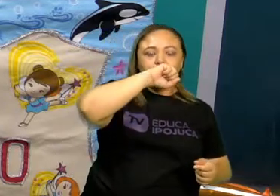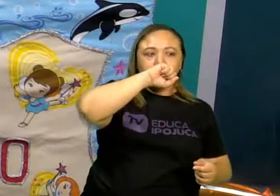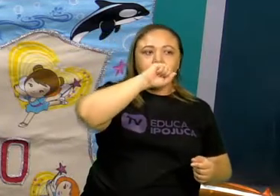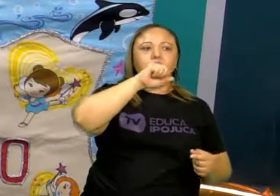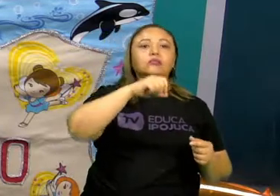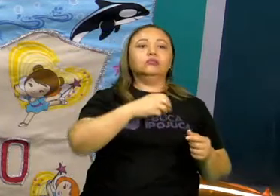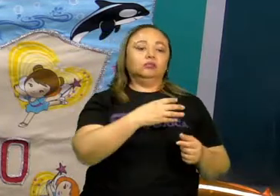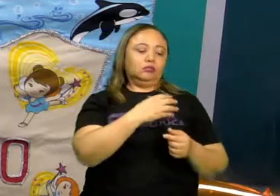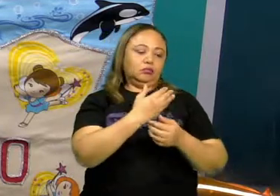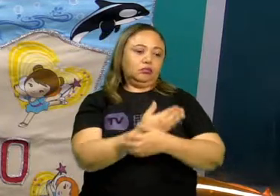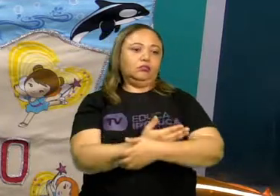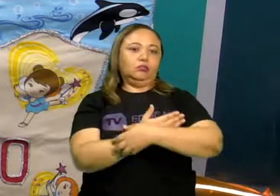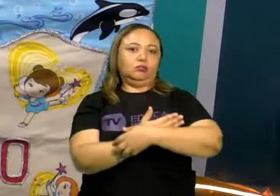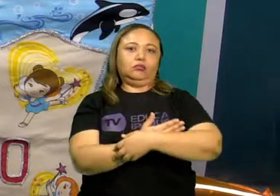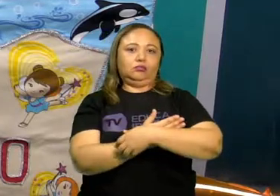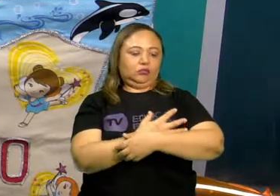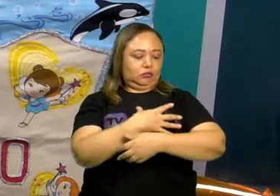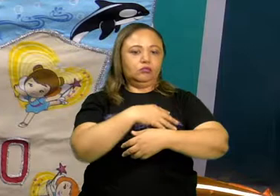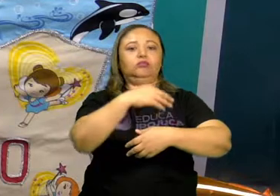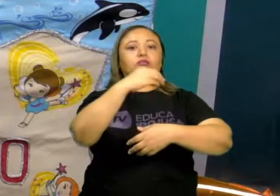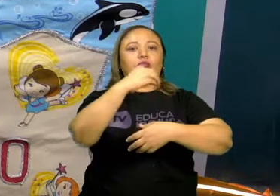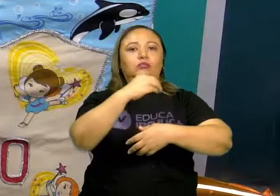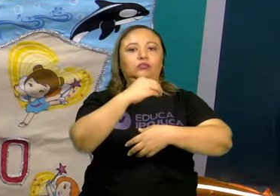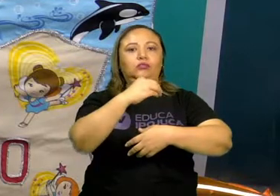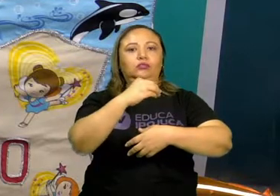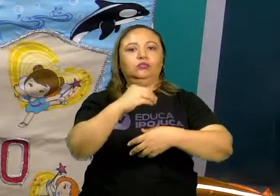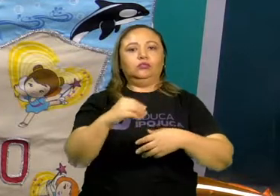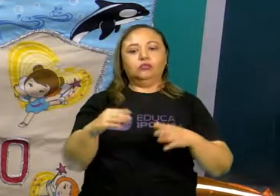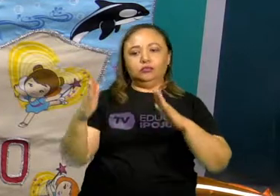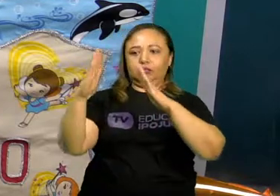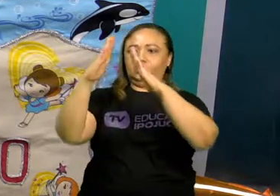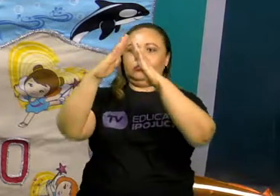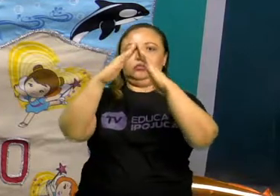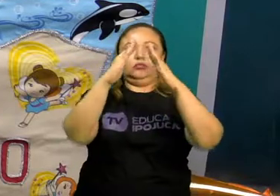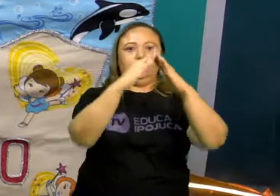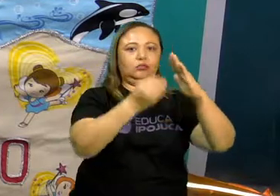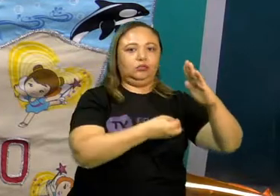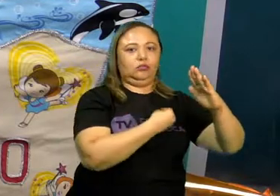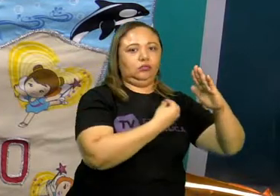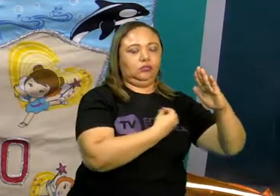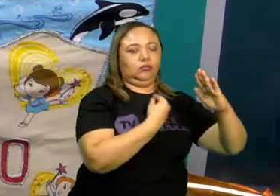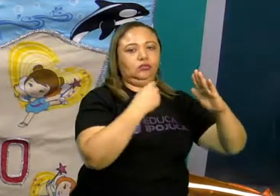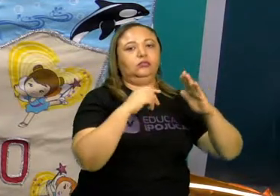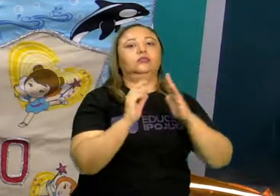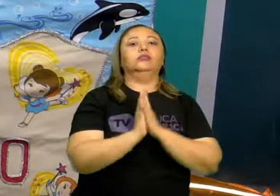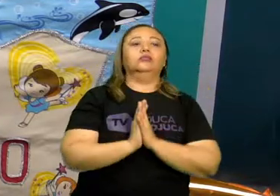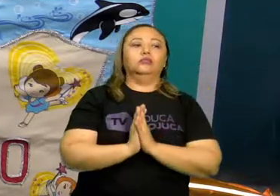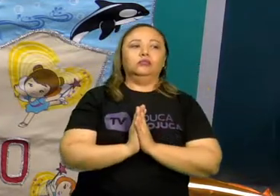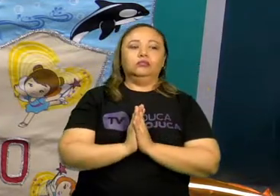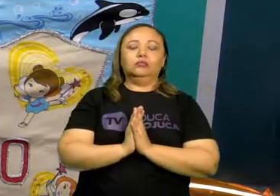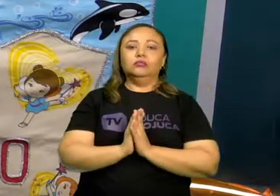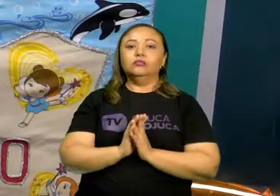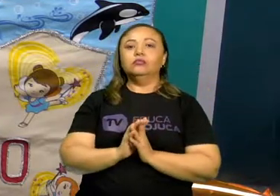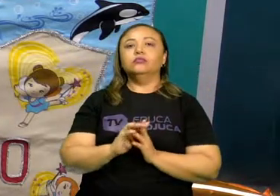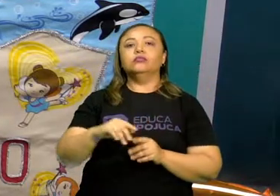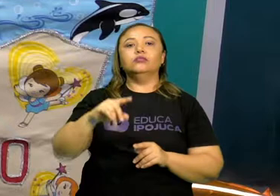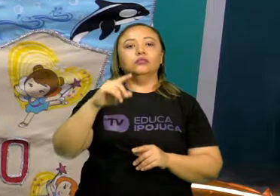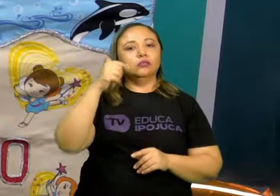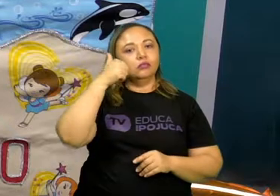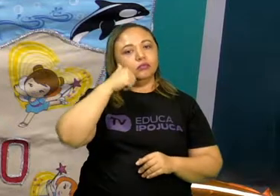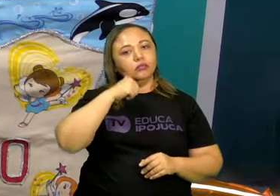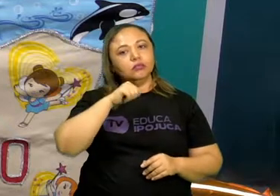papai e bebê urso. Morava nessa linda casinha. Mas aí,